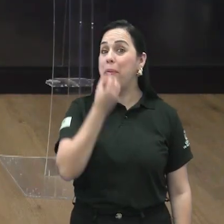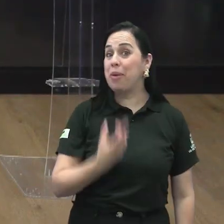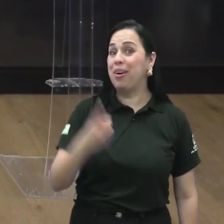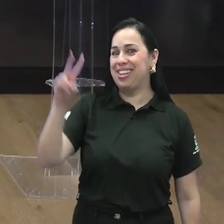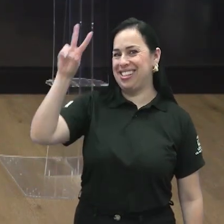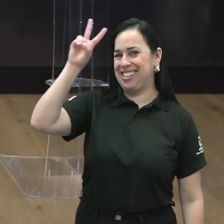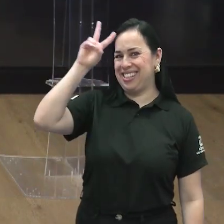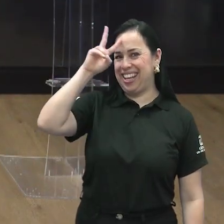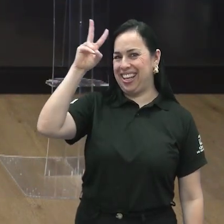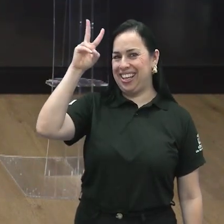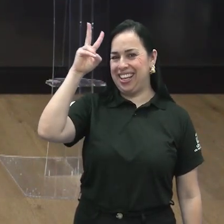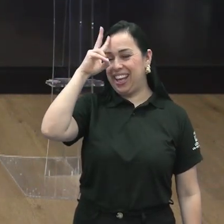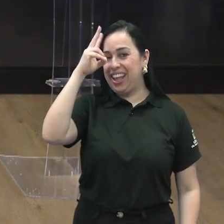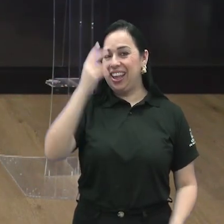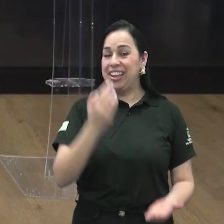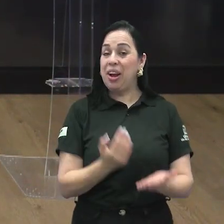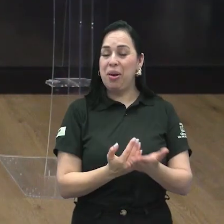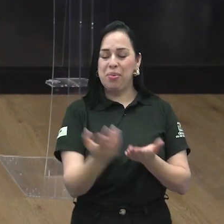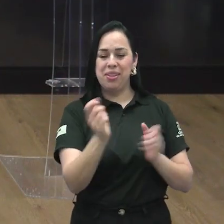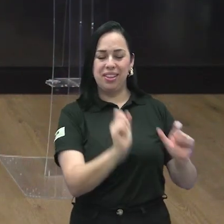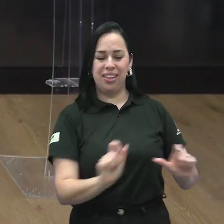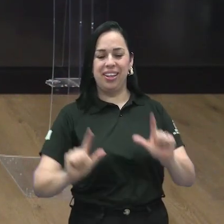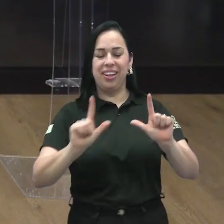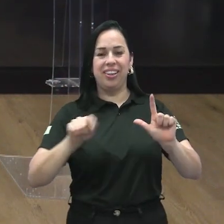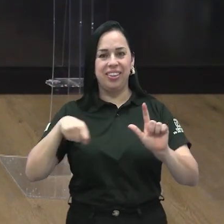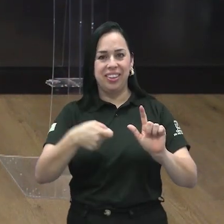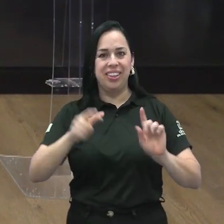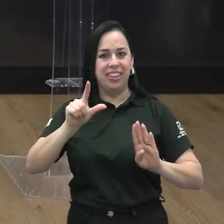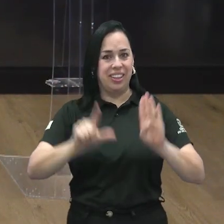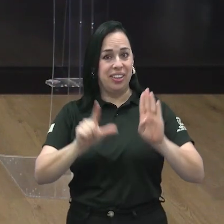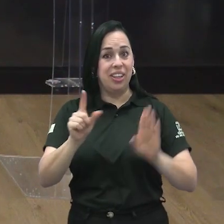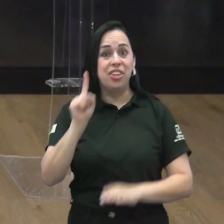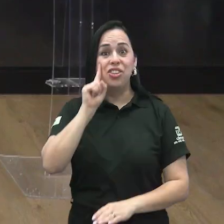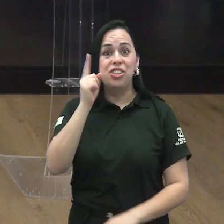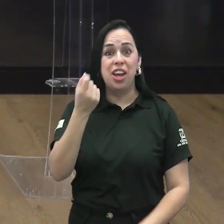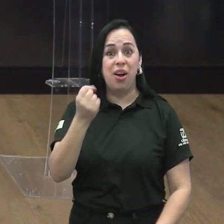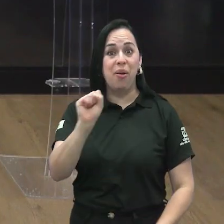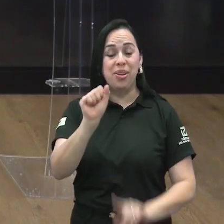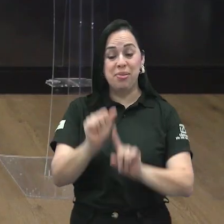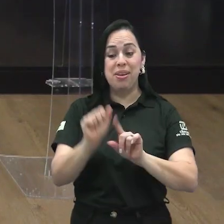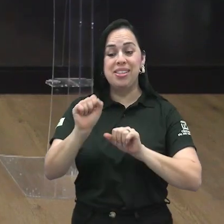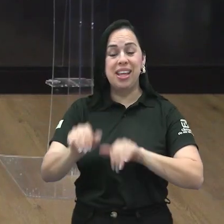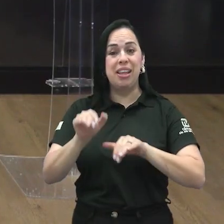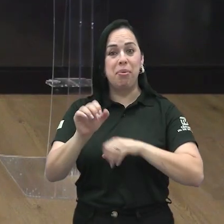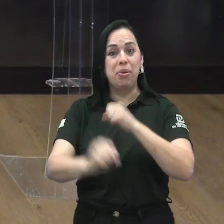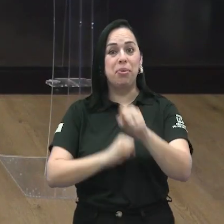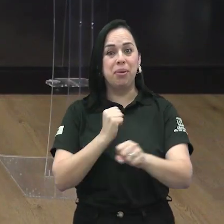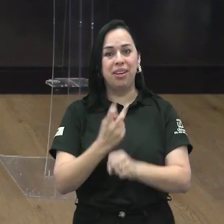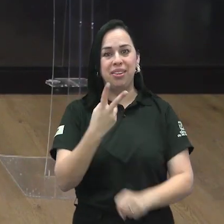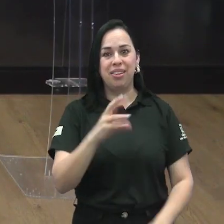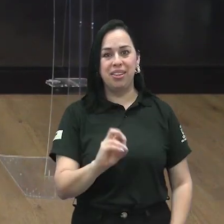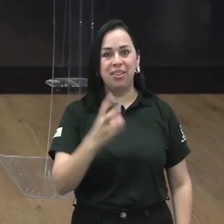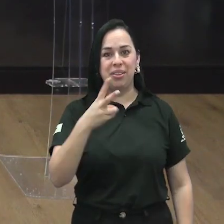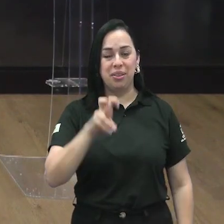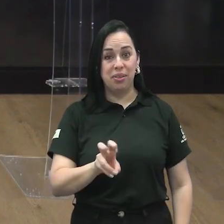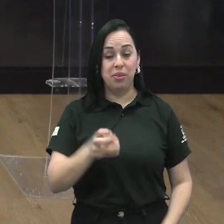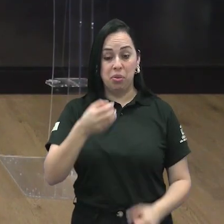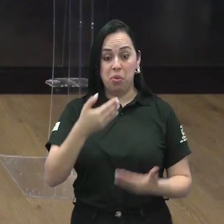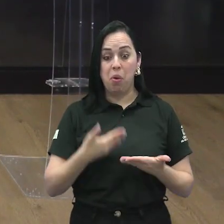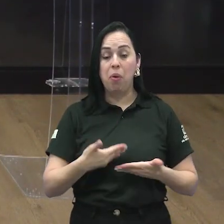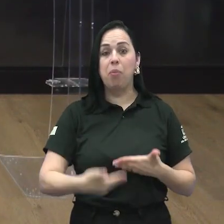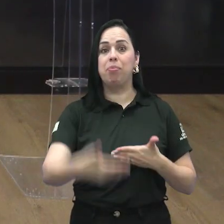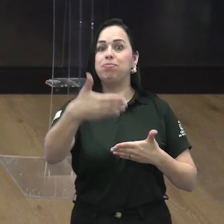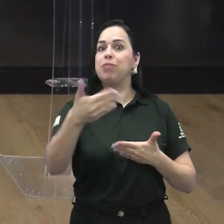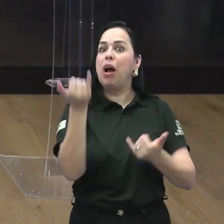ótima segunda-feira para você. O Boletim Legislativo está no ar, 8 de setembro de 2025. Vamos começar a semana bem